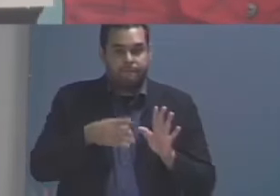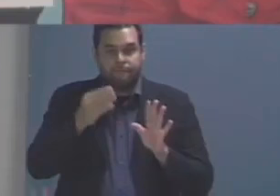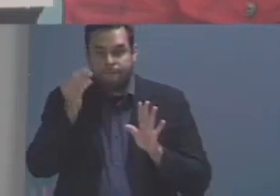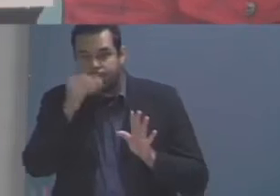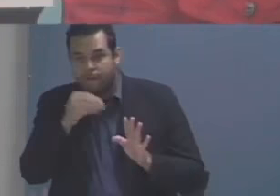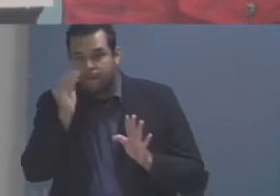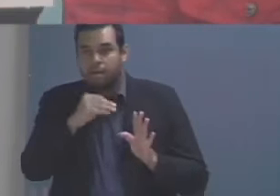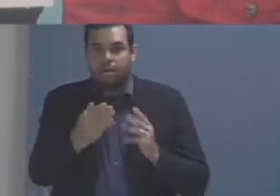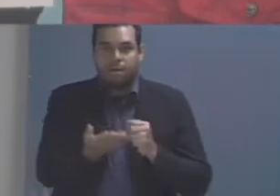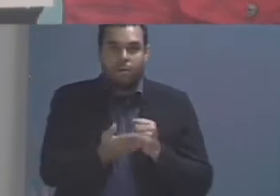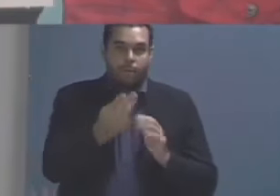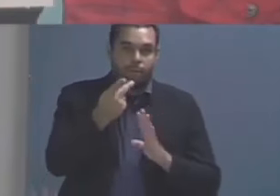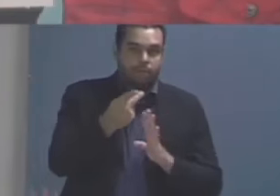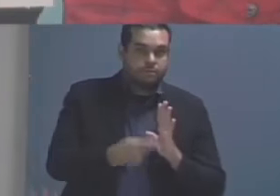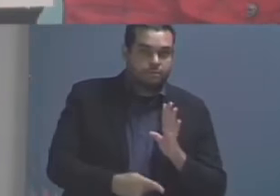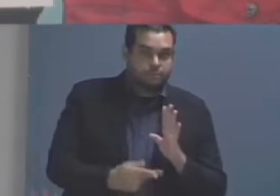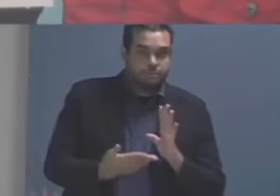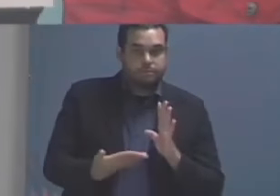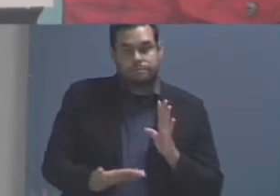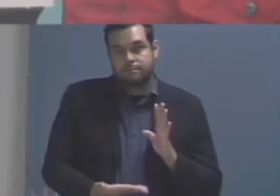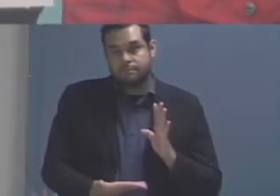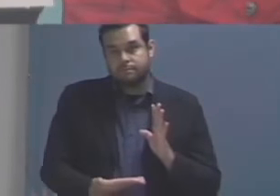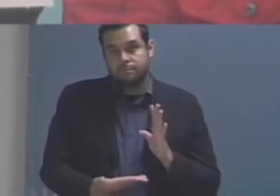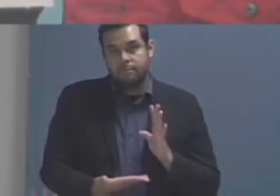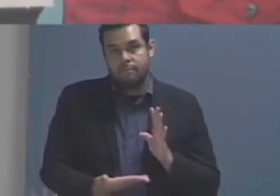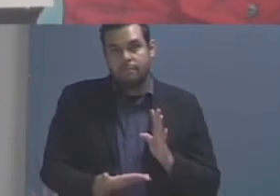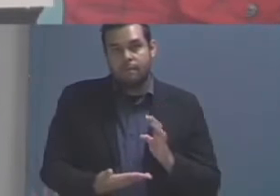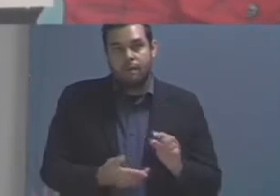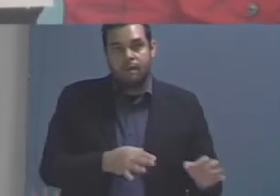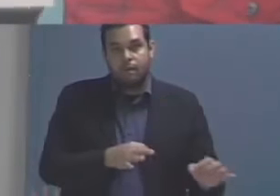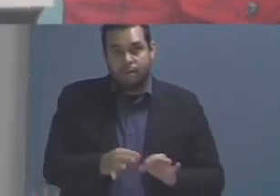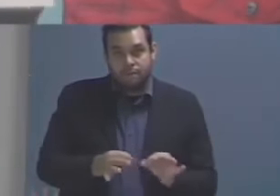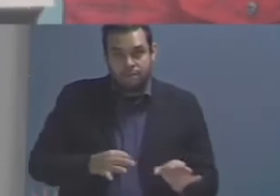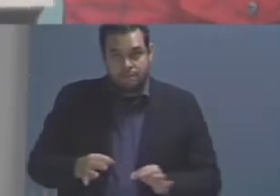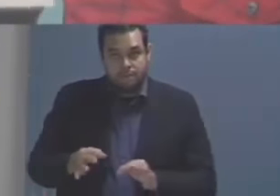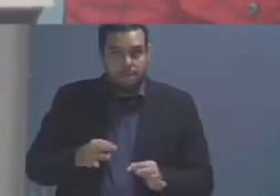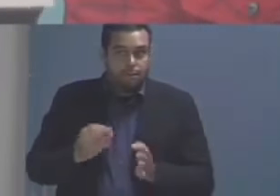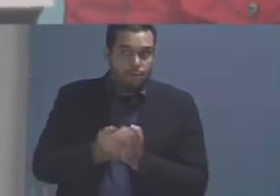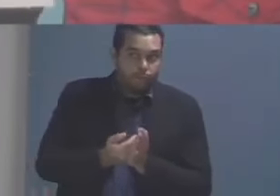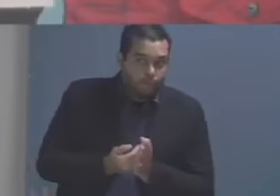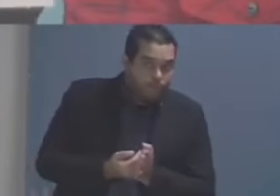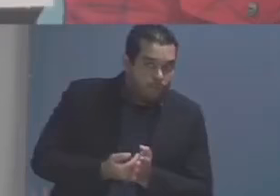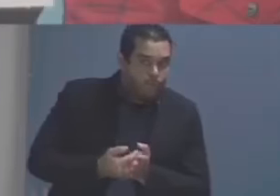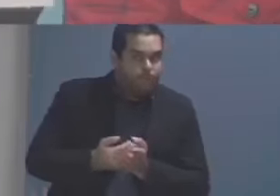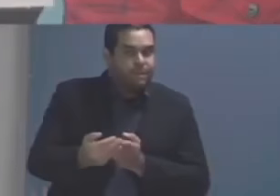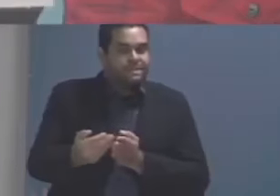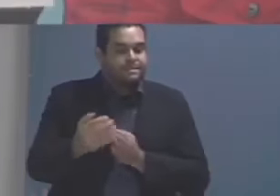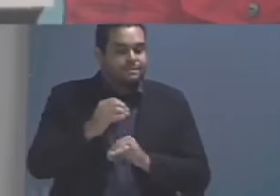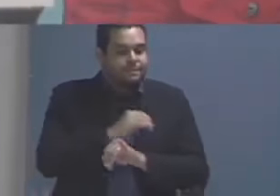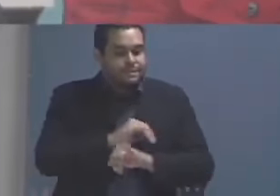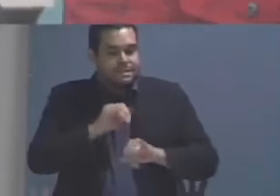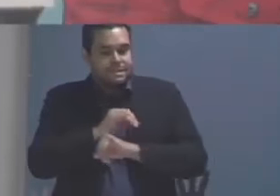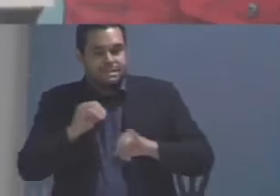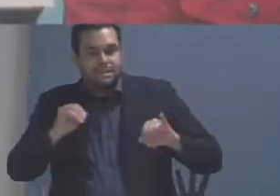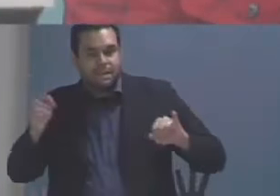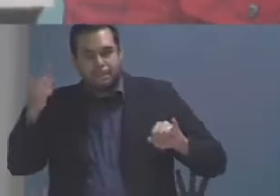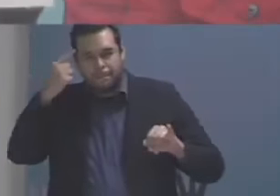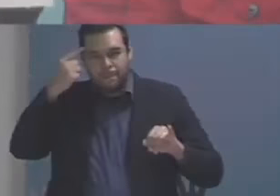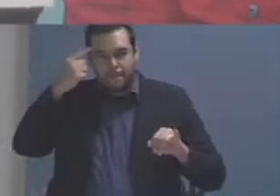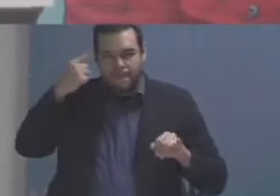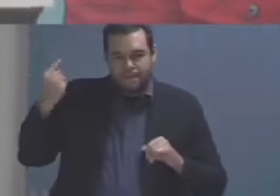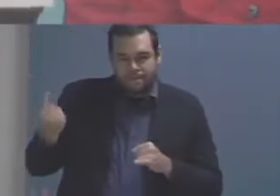fragilidade do projeto, um projeto que vai se constituindo muito a partir de uma certa propaganda, de uma ideia de que